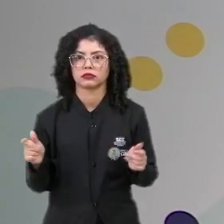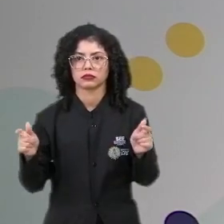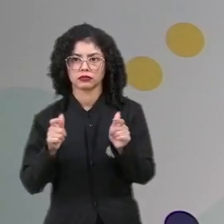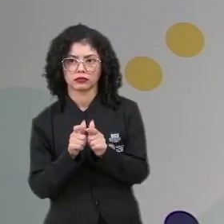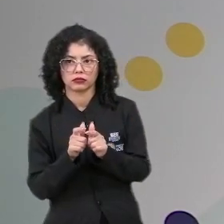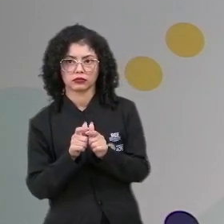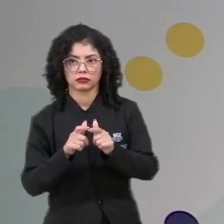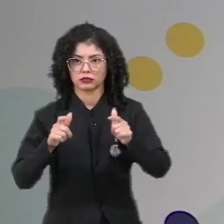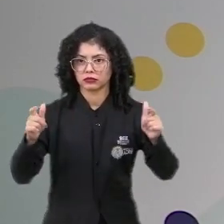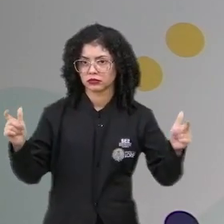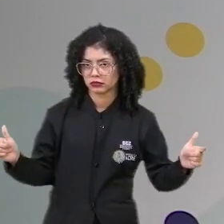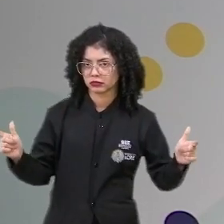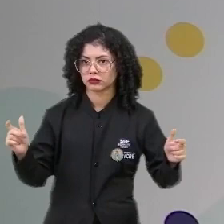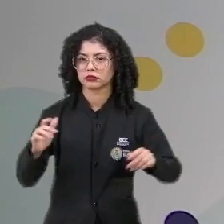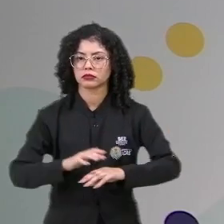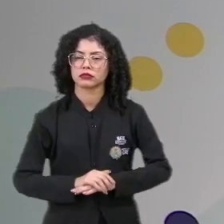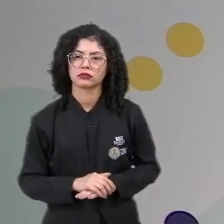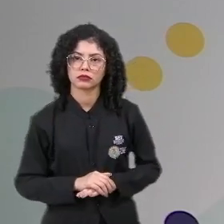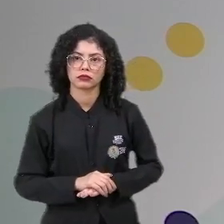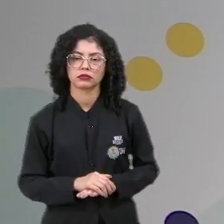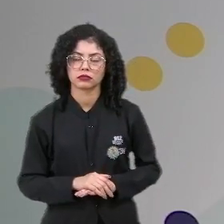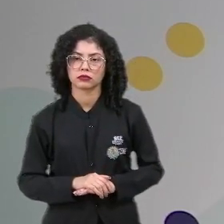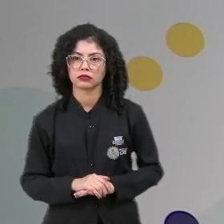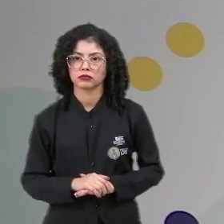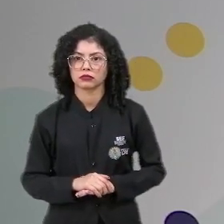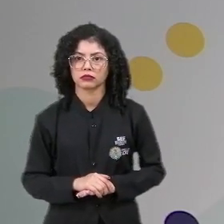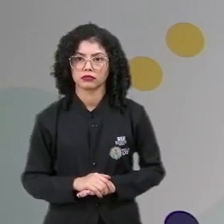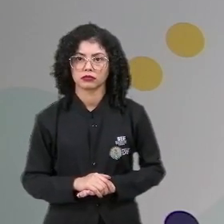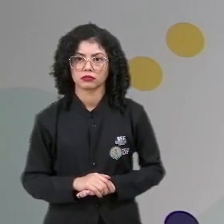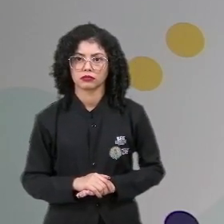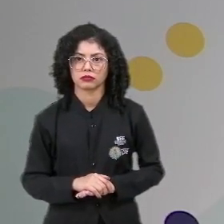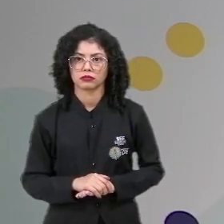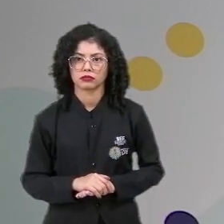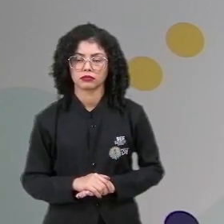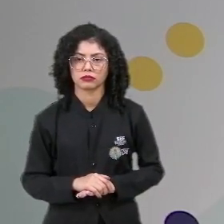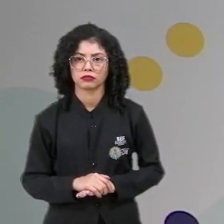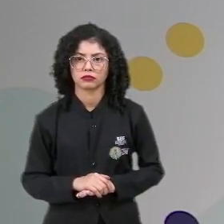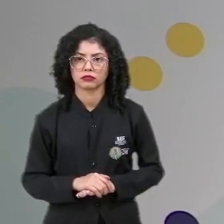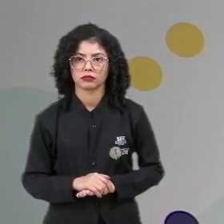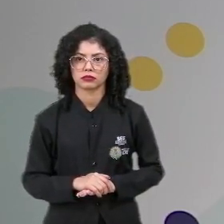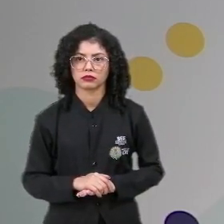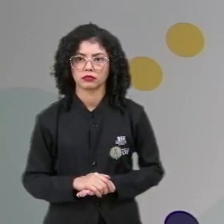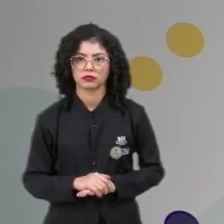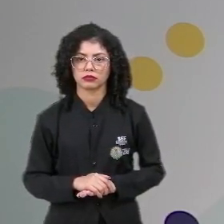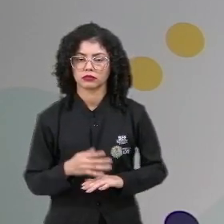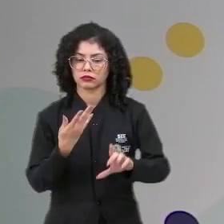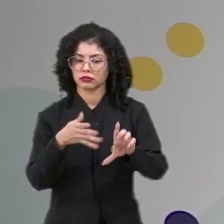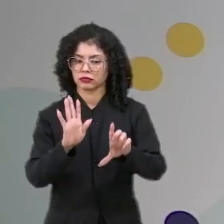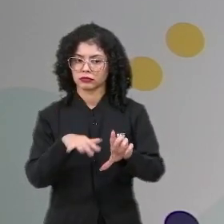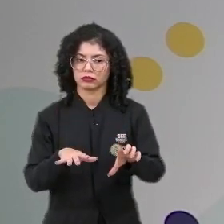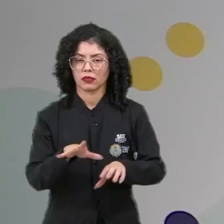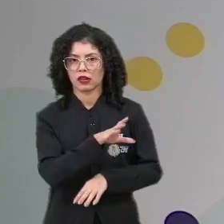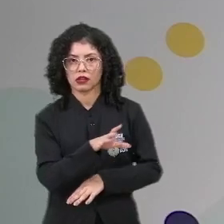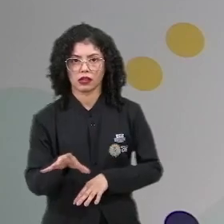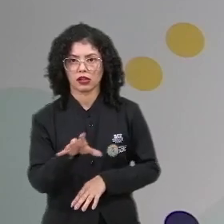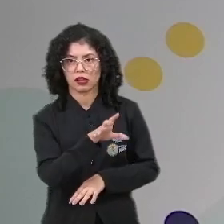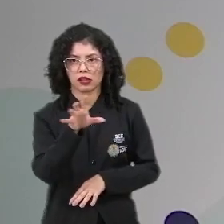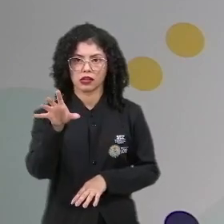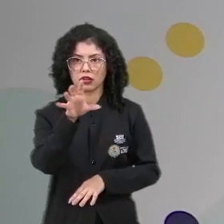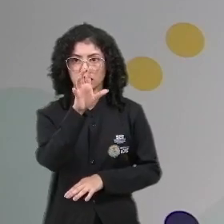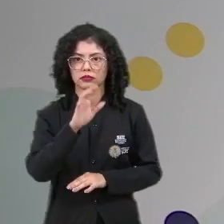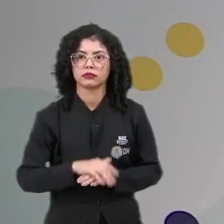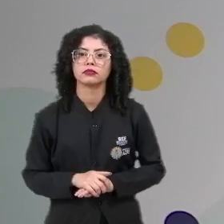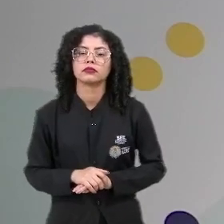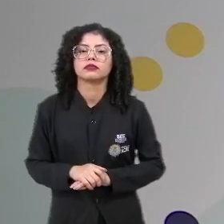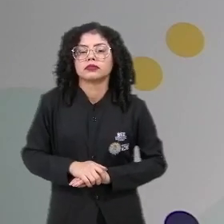para o maior número atômico. Será que a tabela distorcida, se